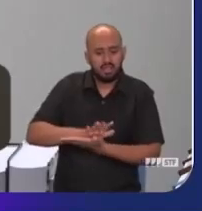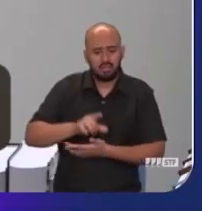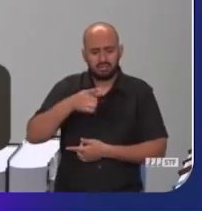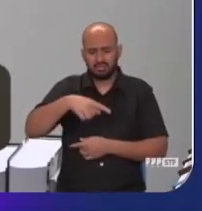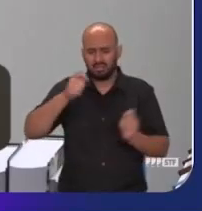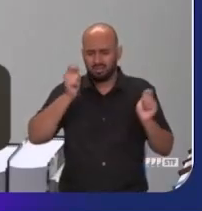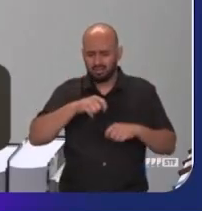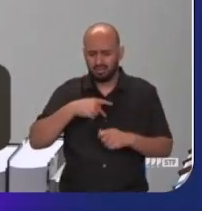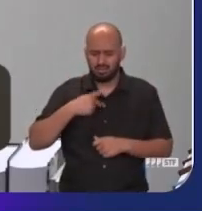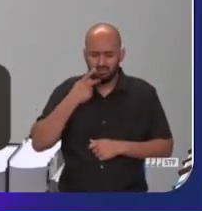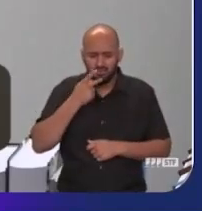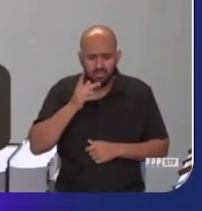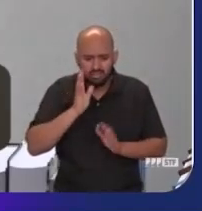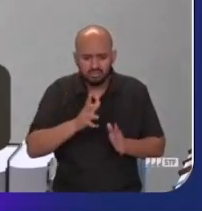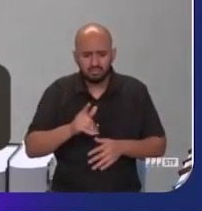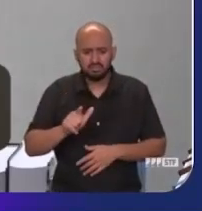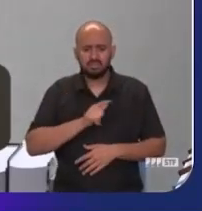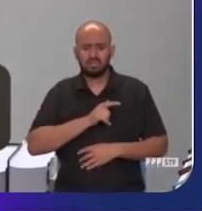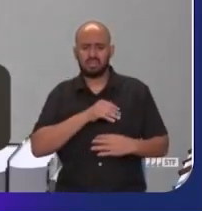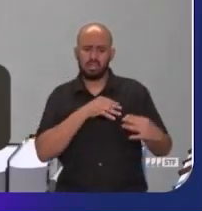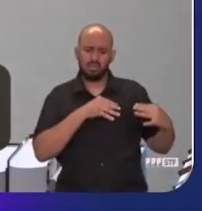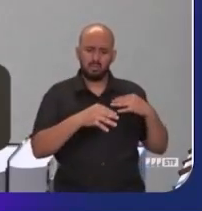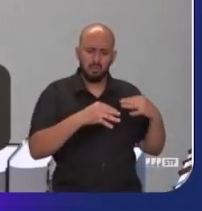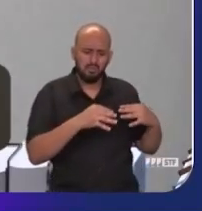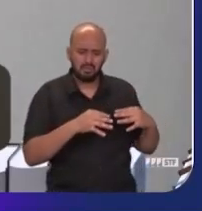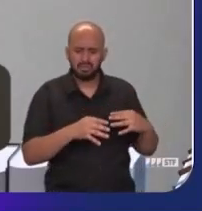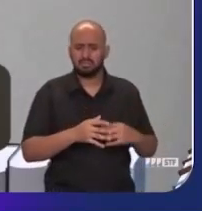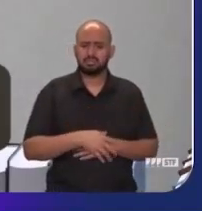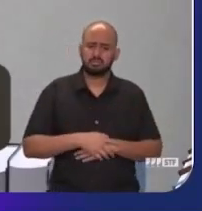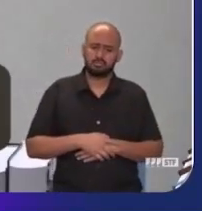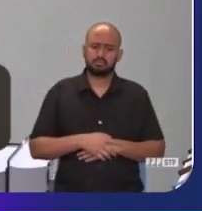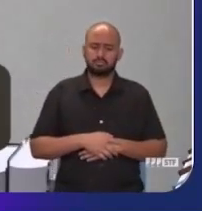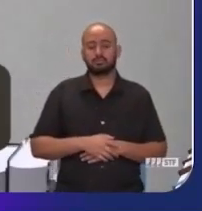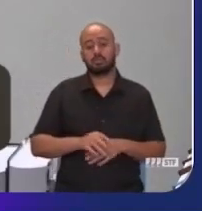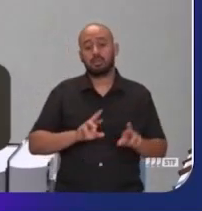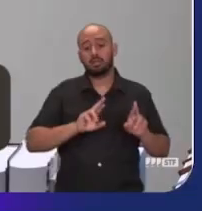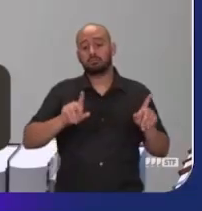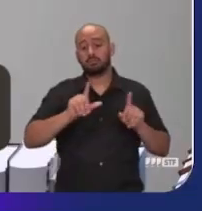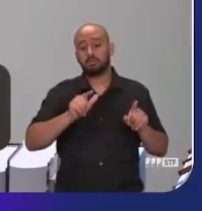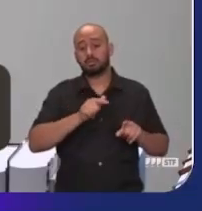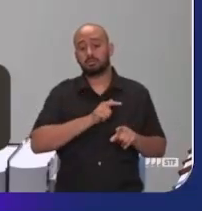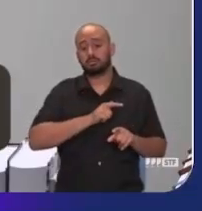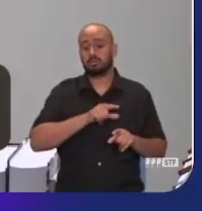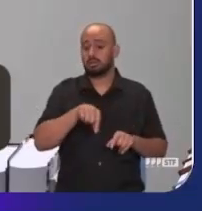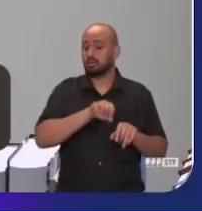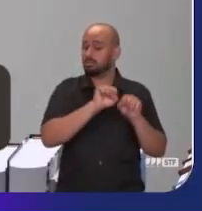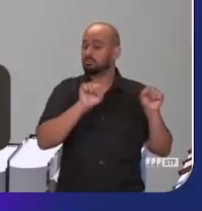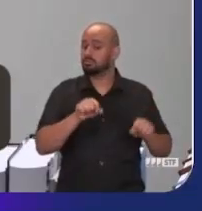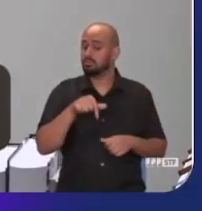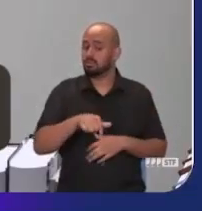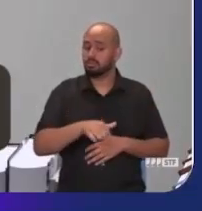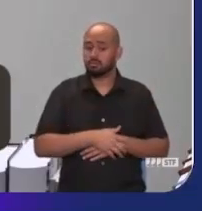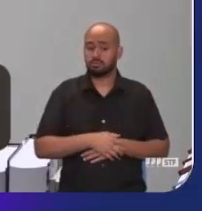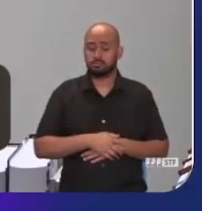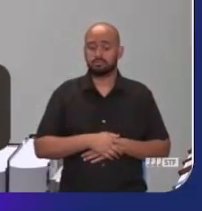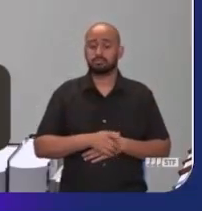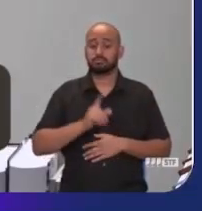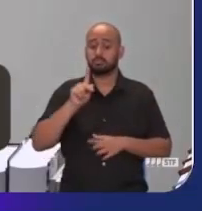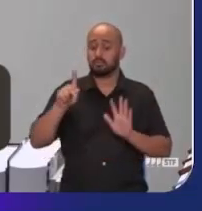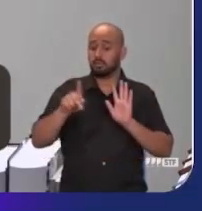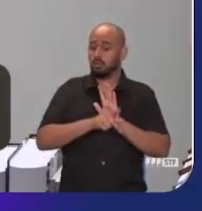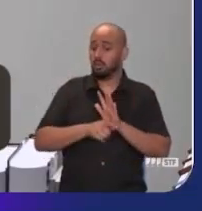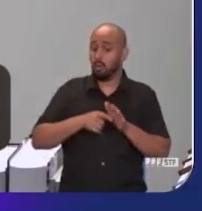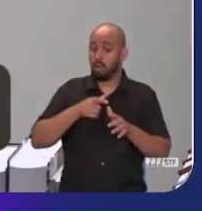pudesse dizer, olha, teve movimento, né? Diferente aqui nesse sistema aqui. São palavras do Mauro